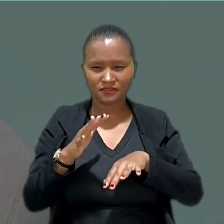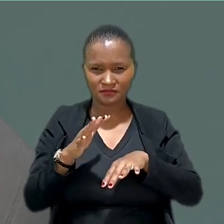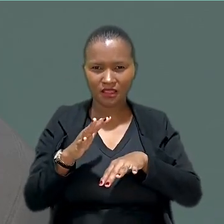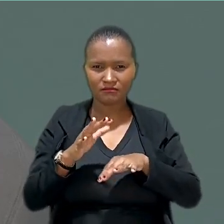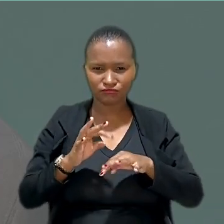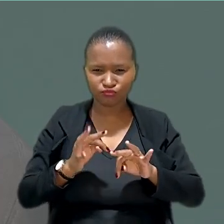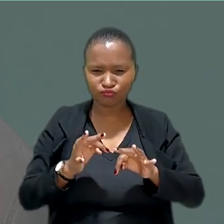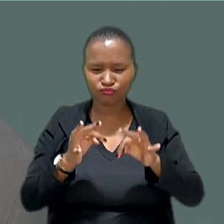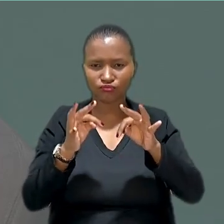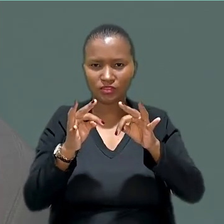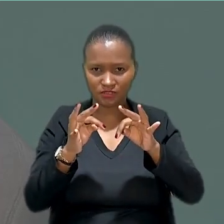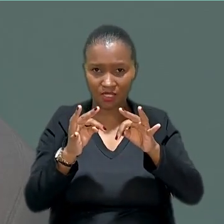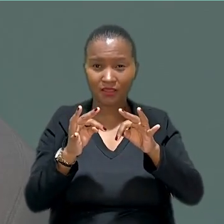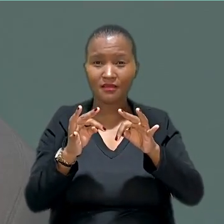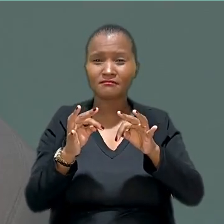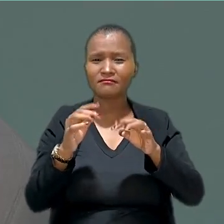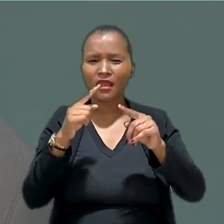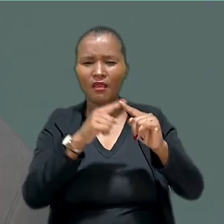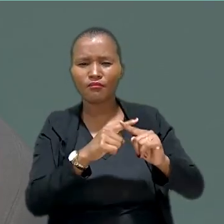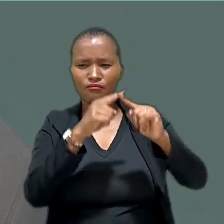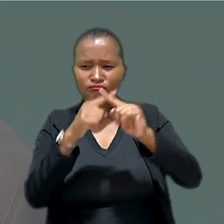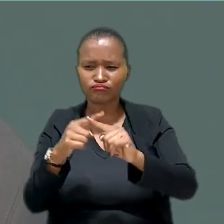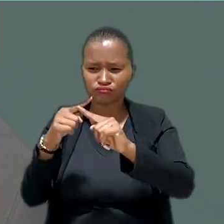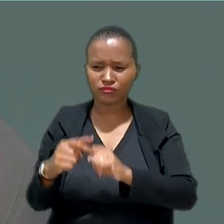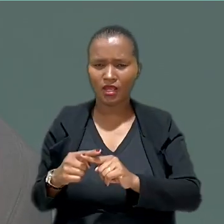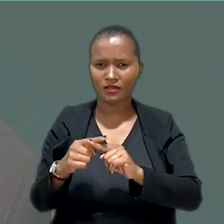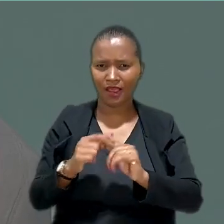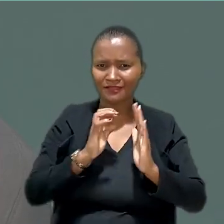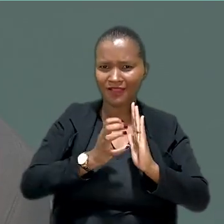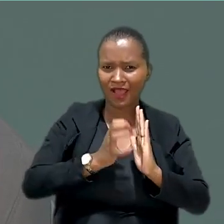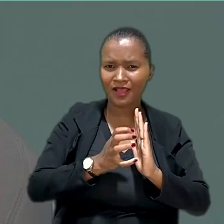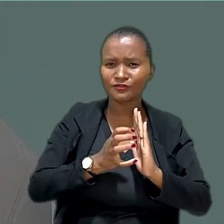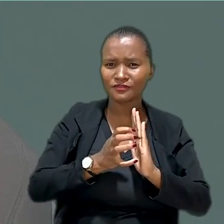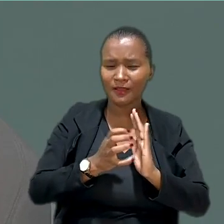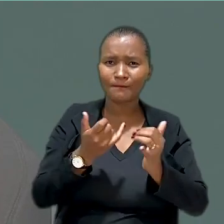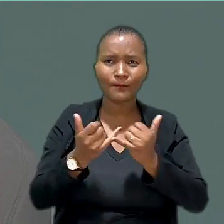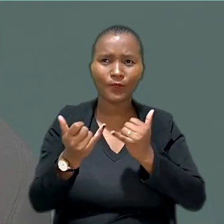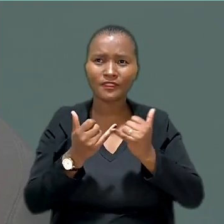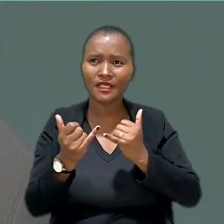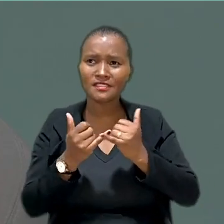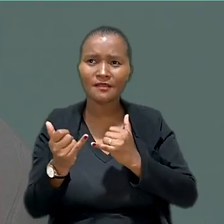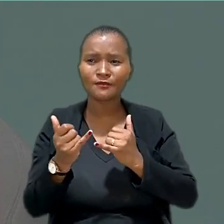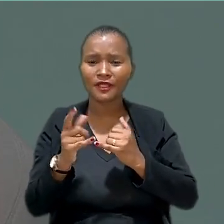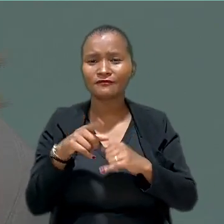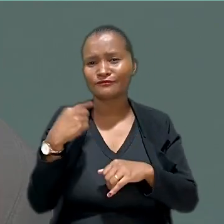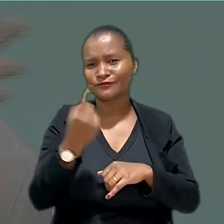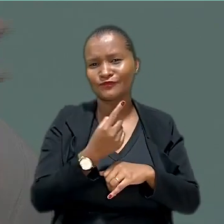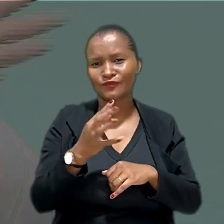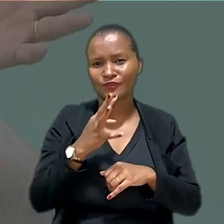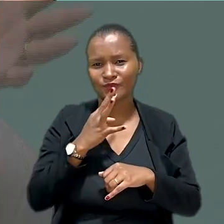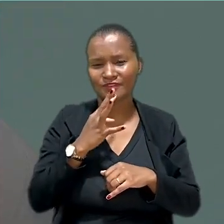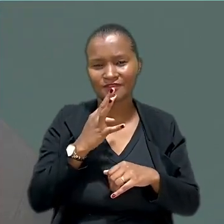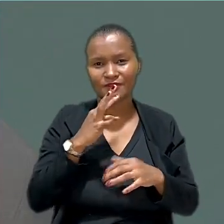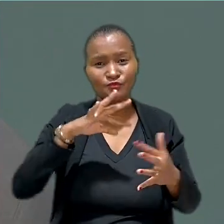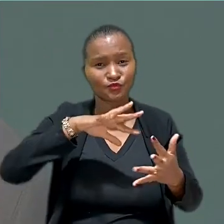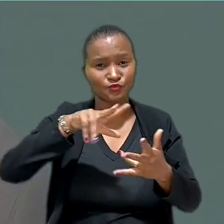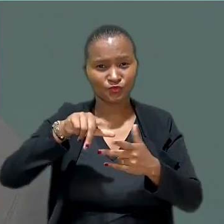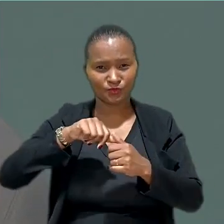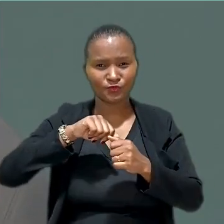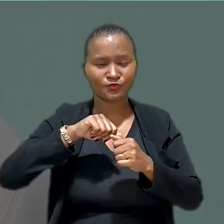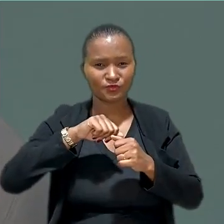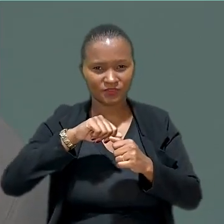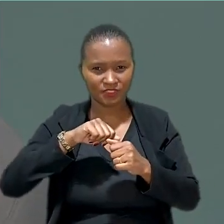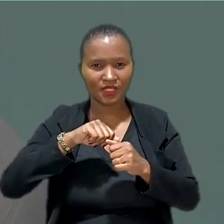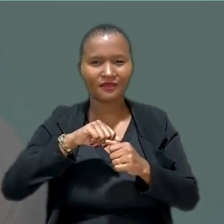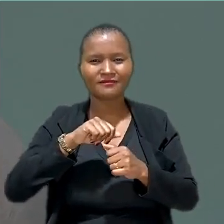permitem cruzar dados para verificar, por exemplo, se não se está diante de uma situação que nós conhecemos no mundo,